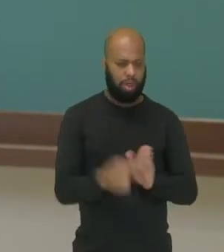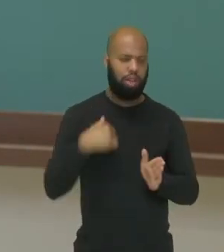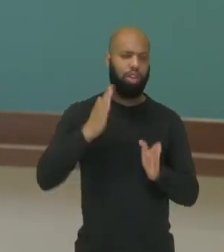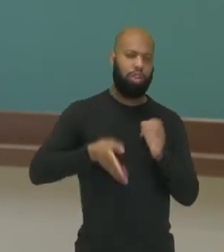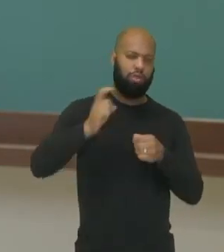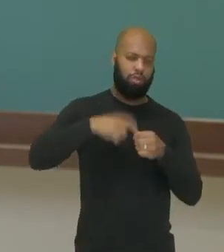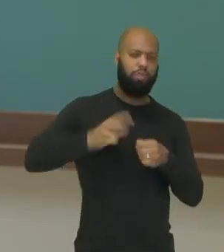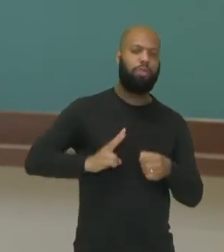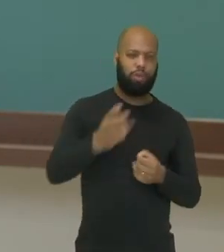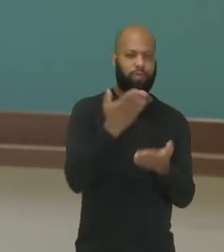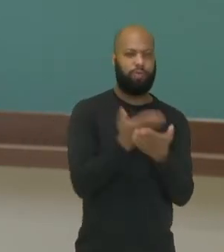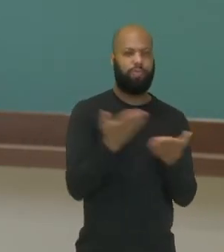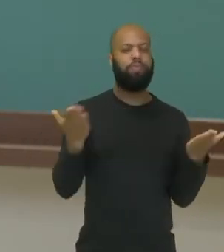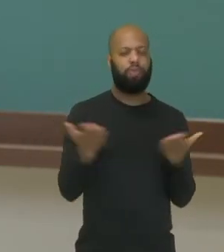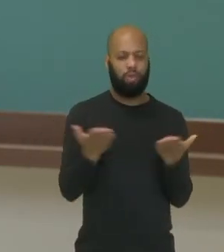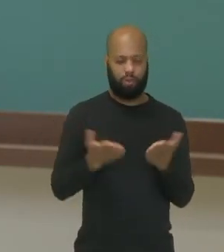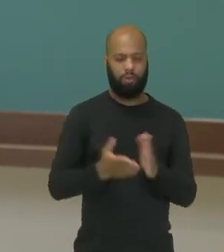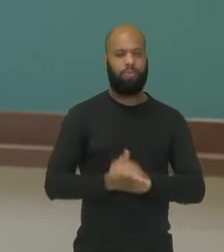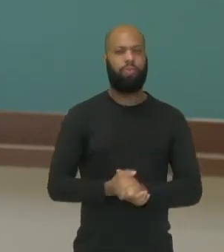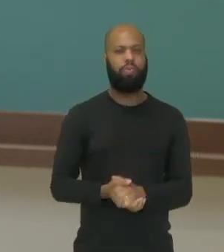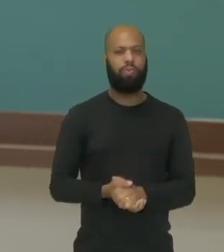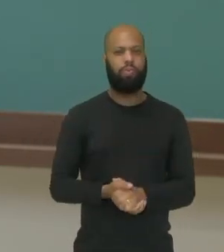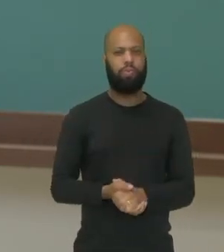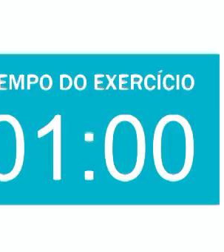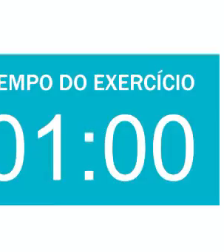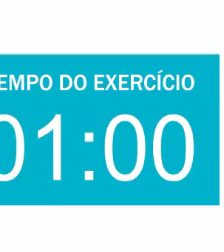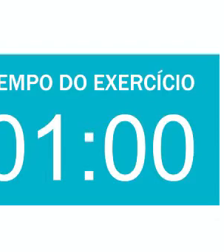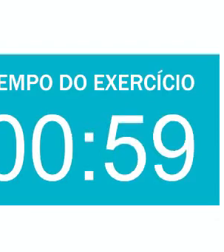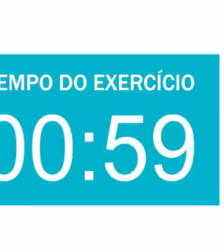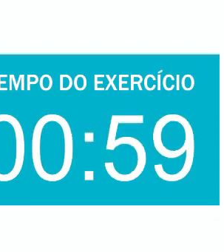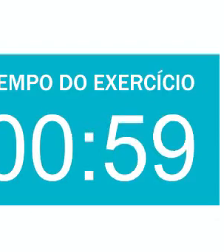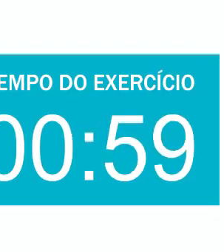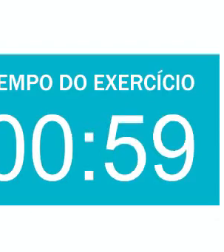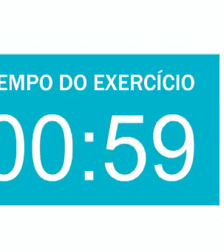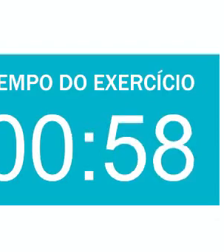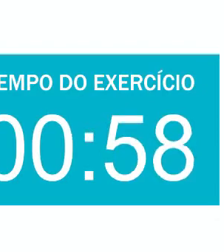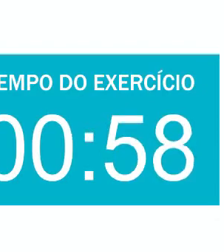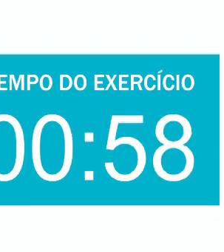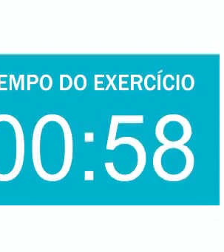para falar mais sobre problemas ambientais. Até daqui a pouco.